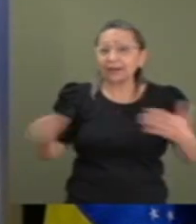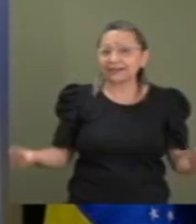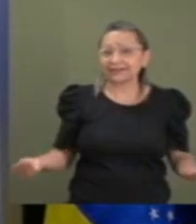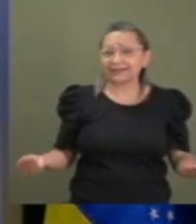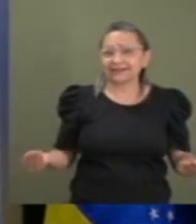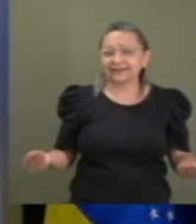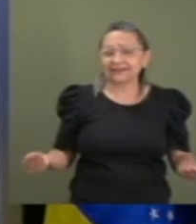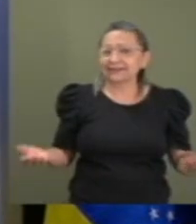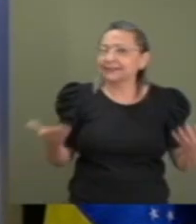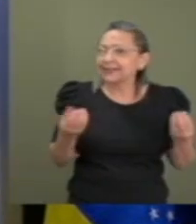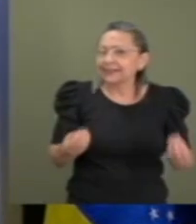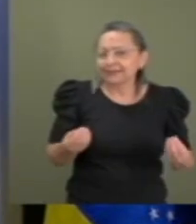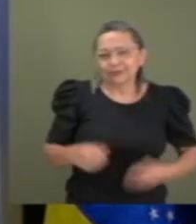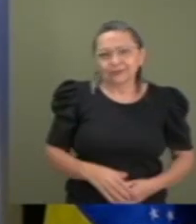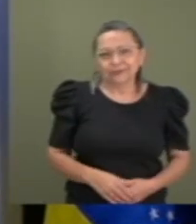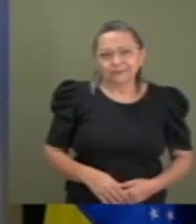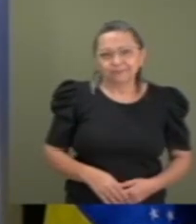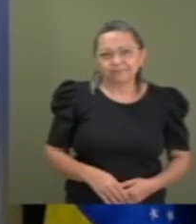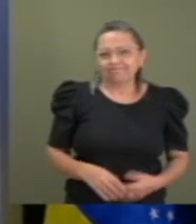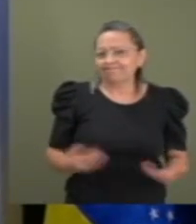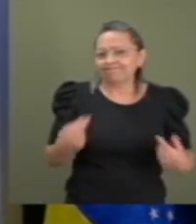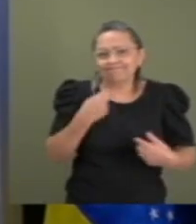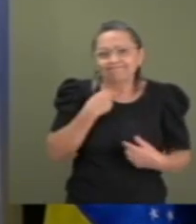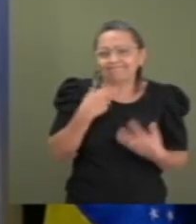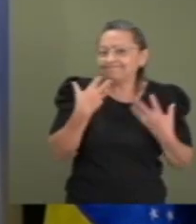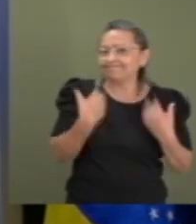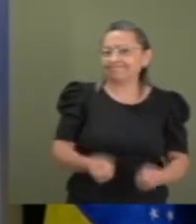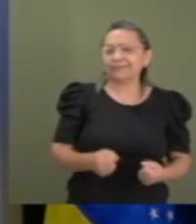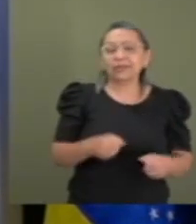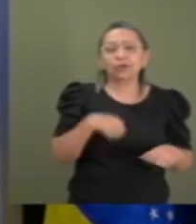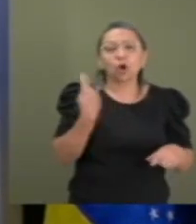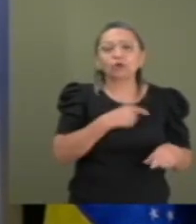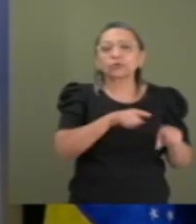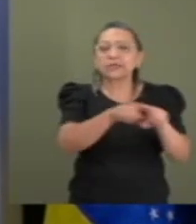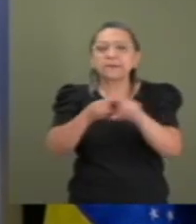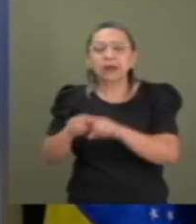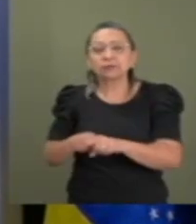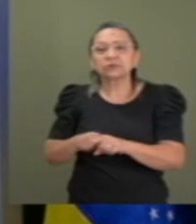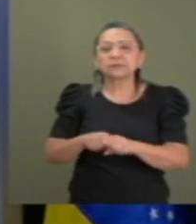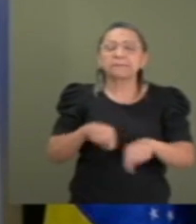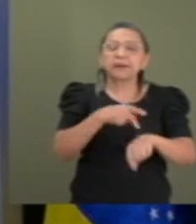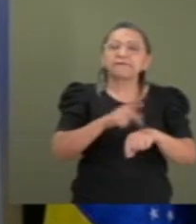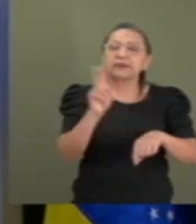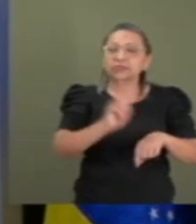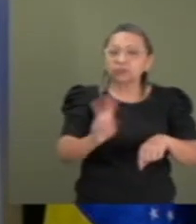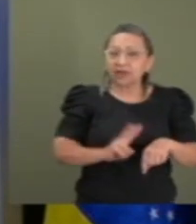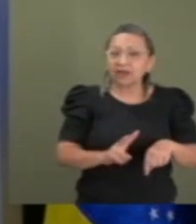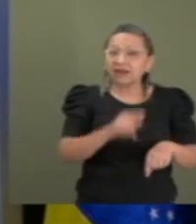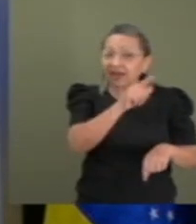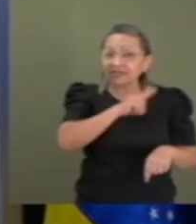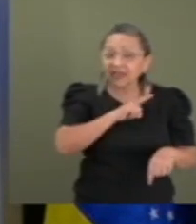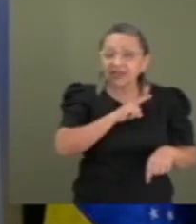irmãos venezuelanos, com inflação de 300%,